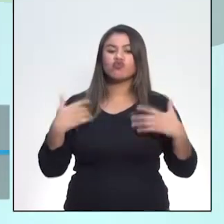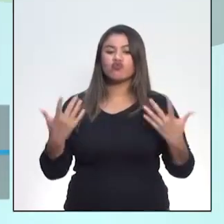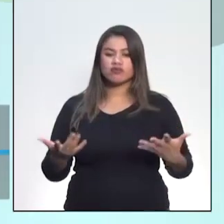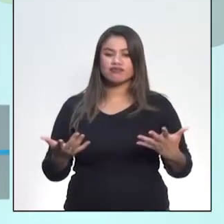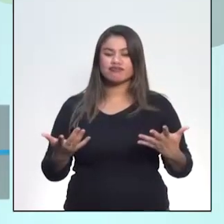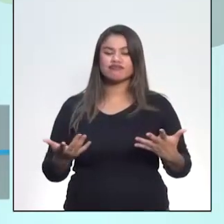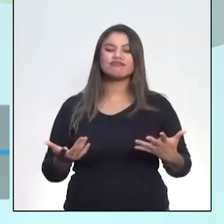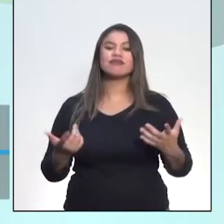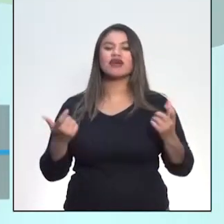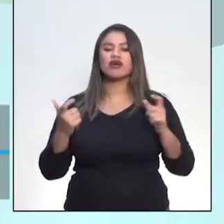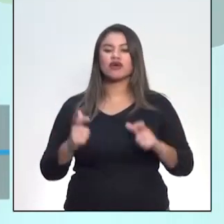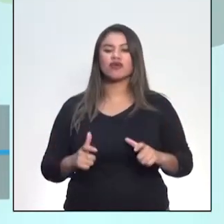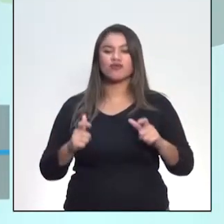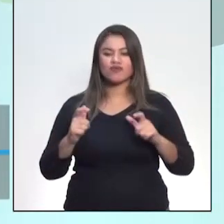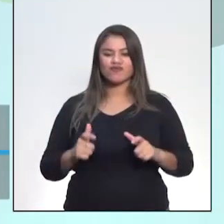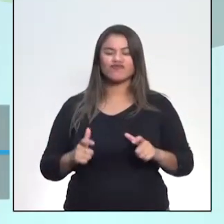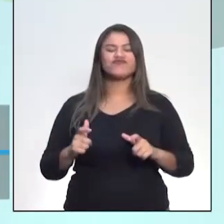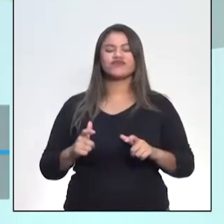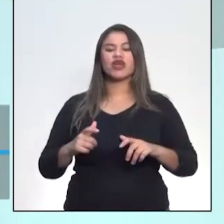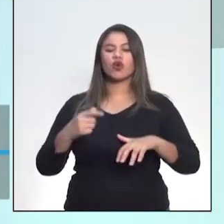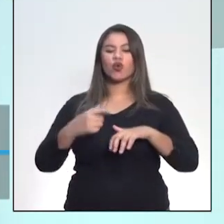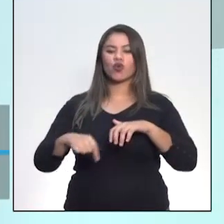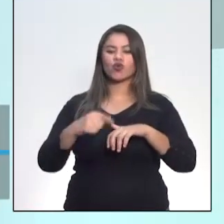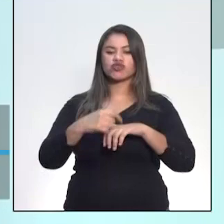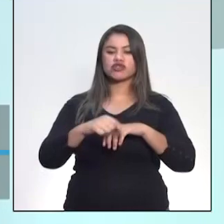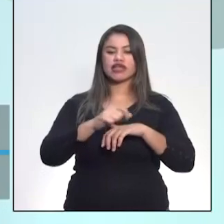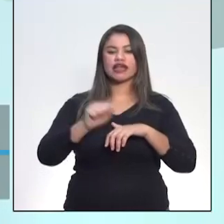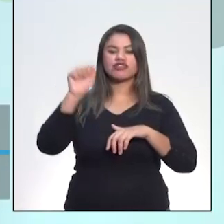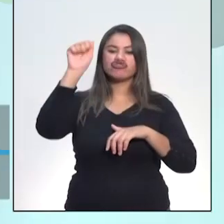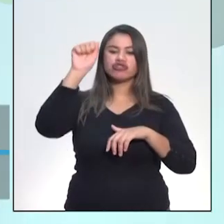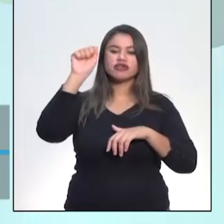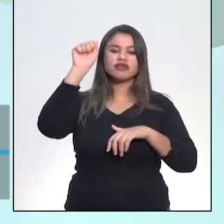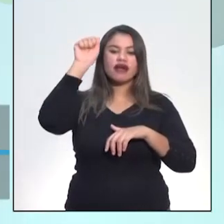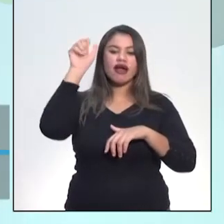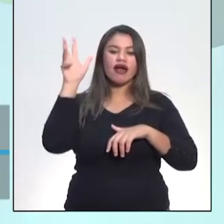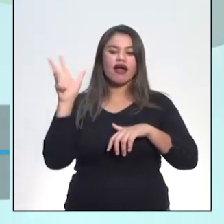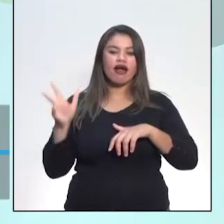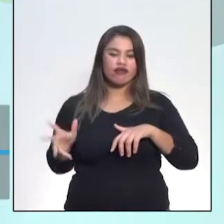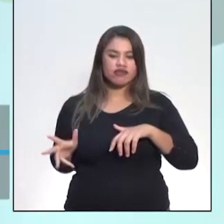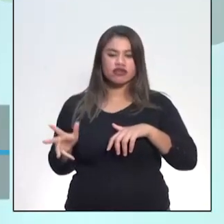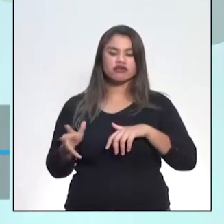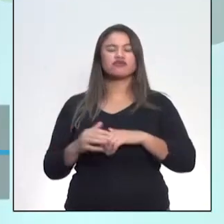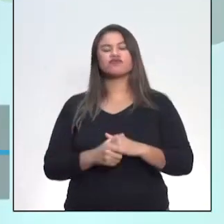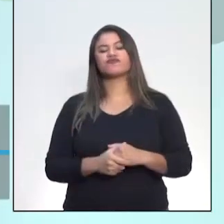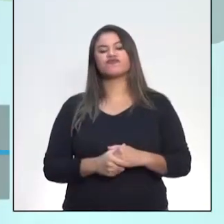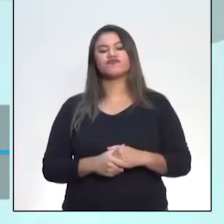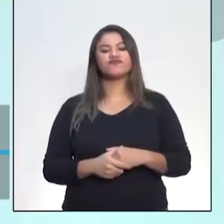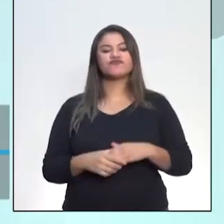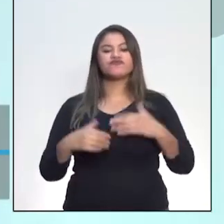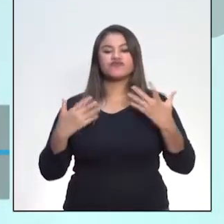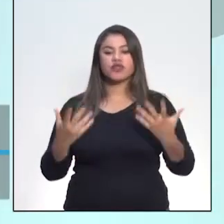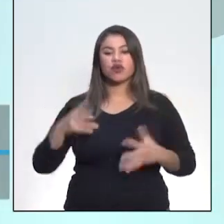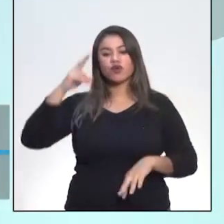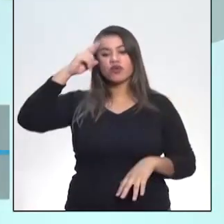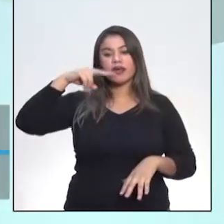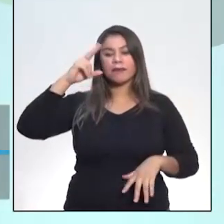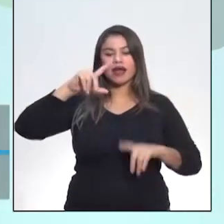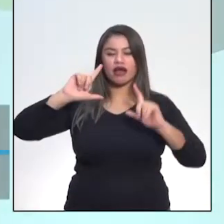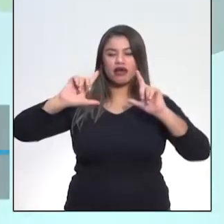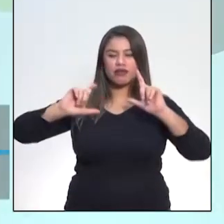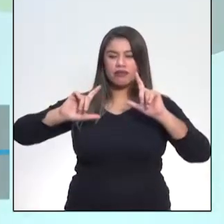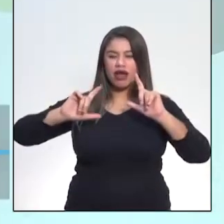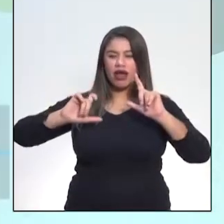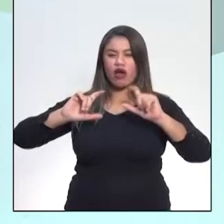É justamente no continente africano. Por essa razão, ao retornarmos à nossa imagem, a